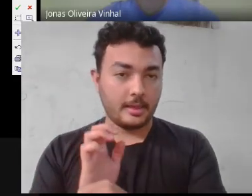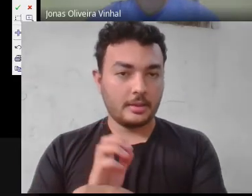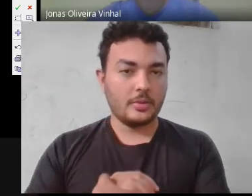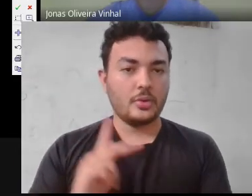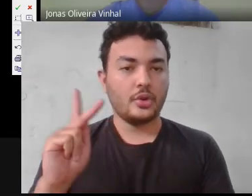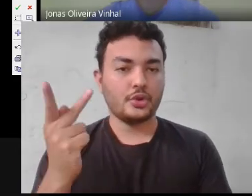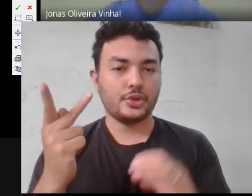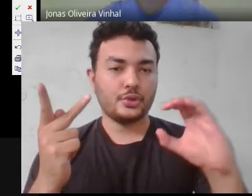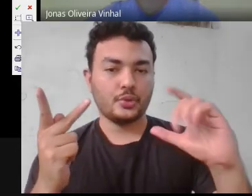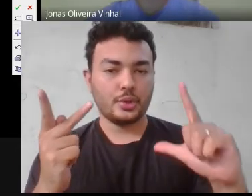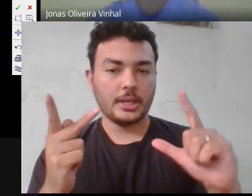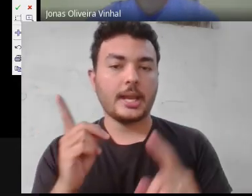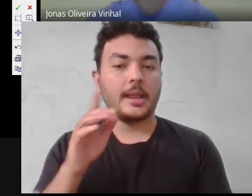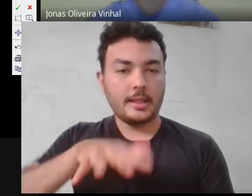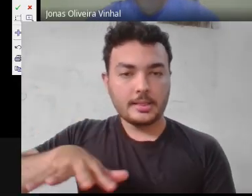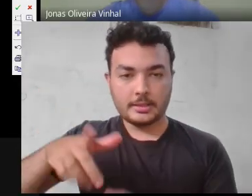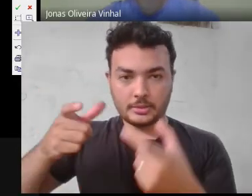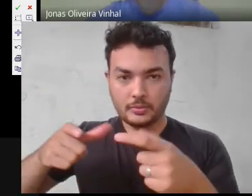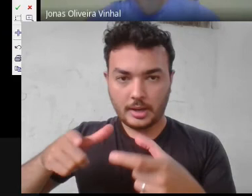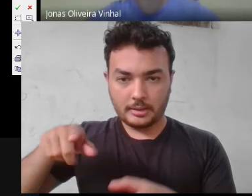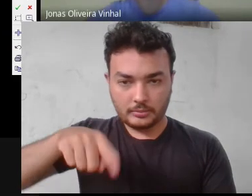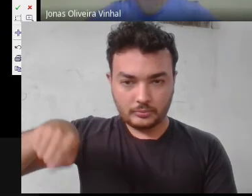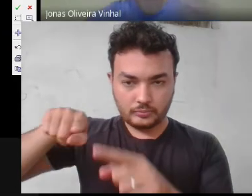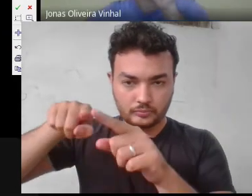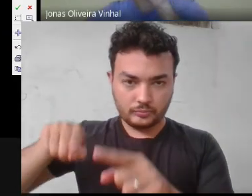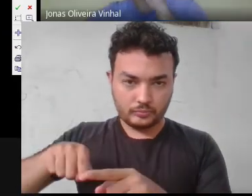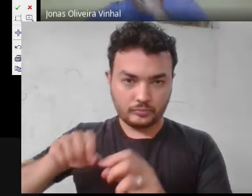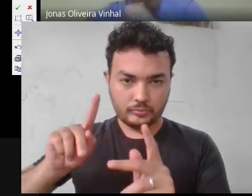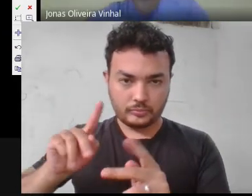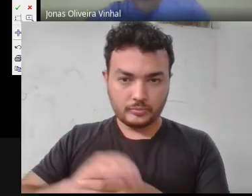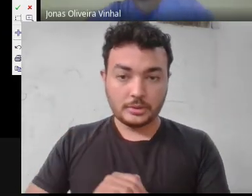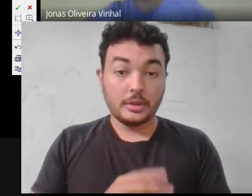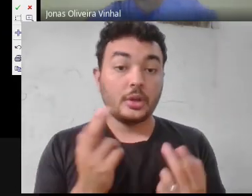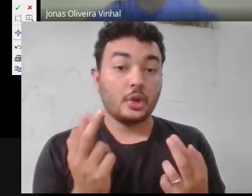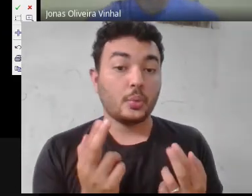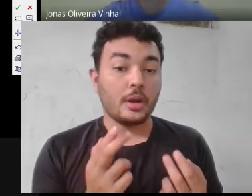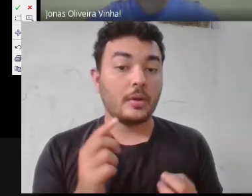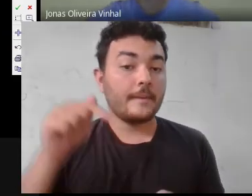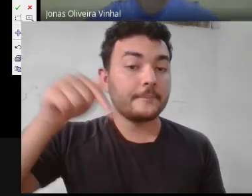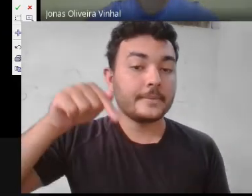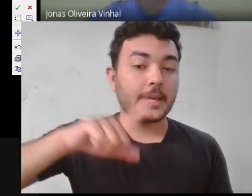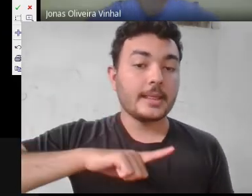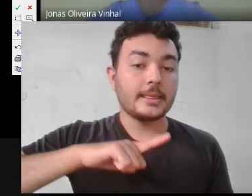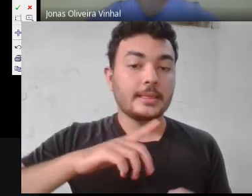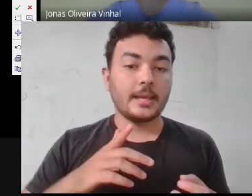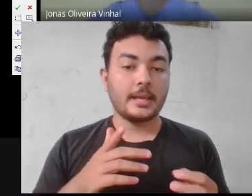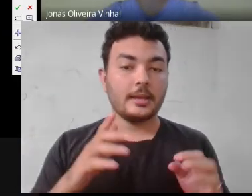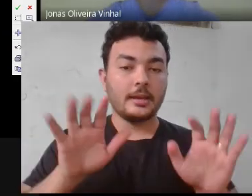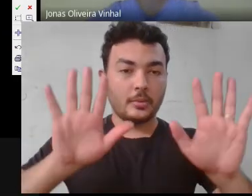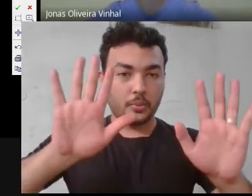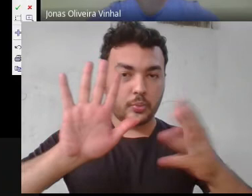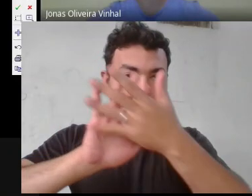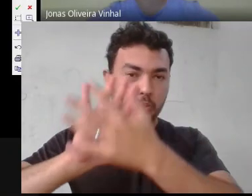hidrogênio e o cloro, é nessa região que eu destaquei para vocês. Da mesma forma, onde a gente observa aqui, ó, através da sobreposição